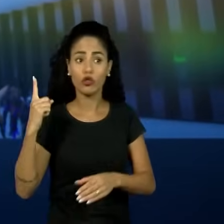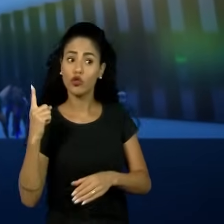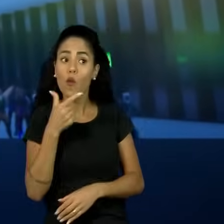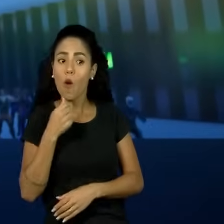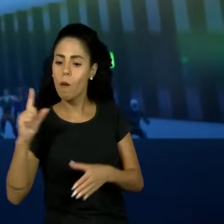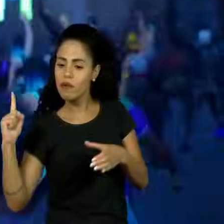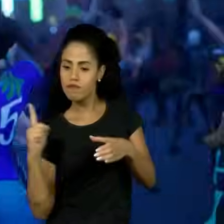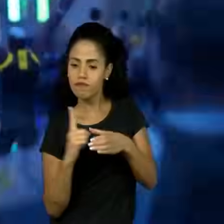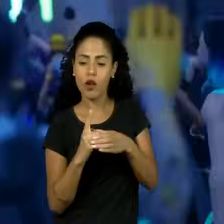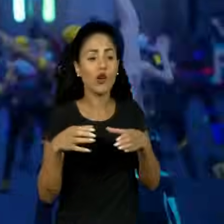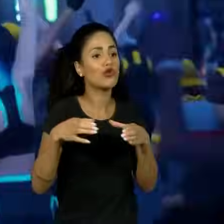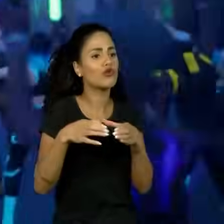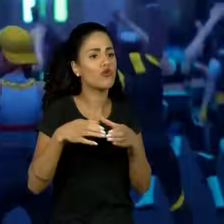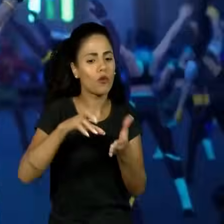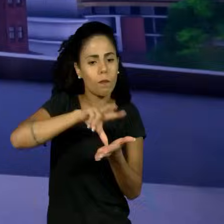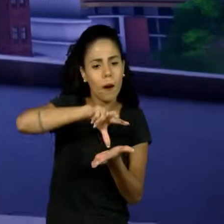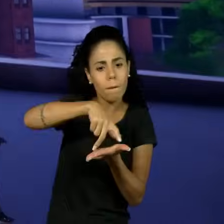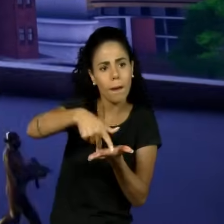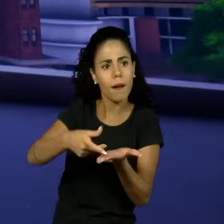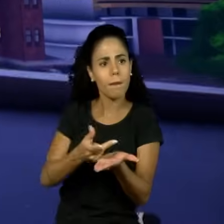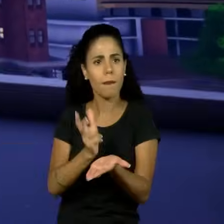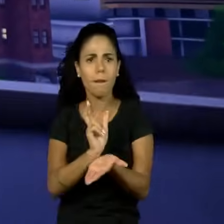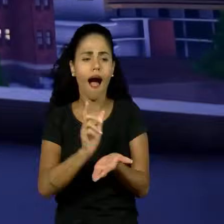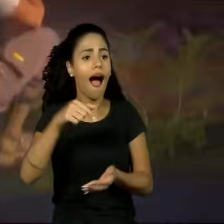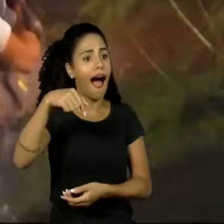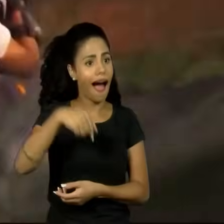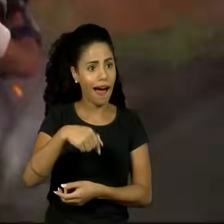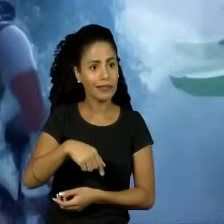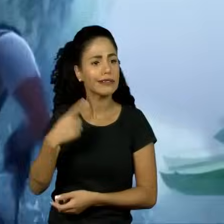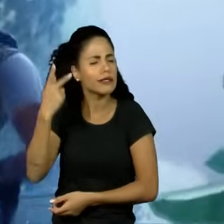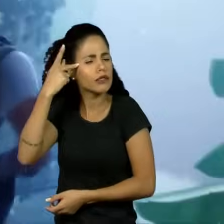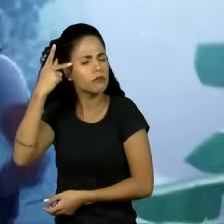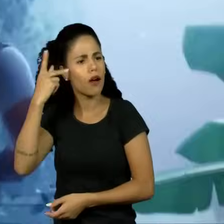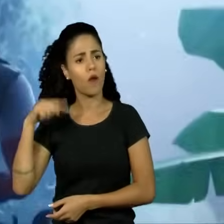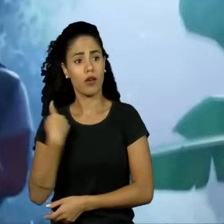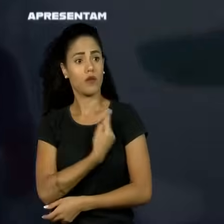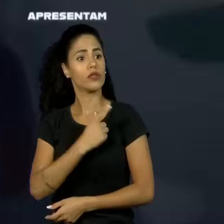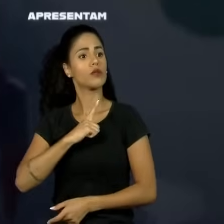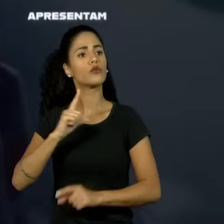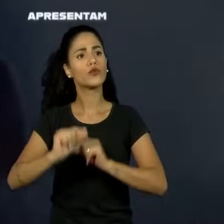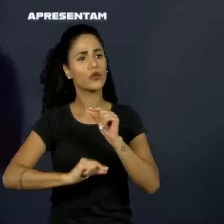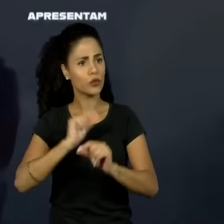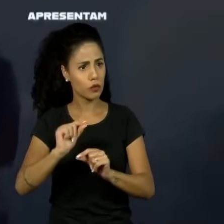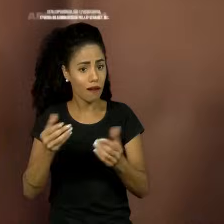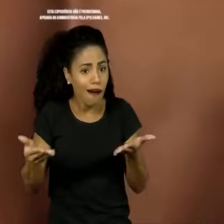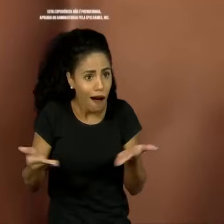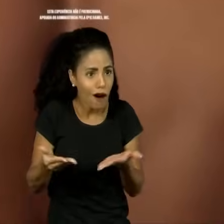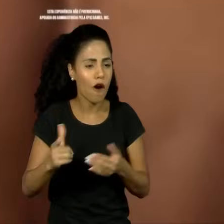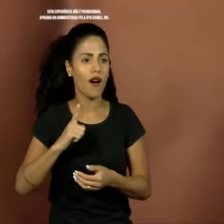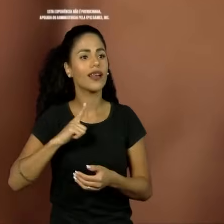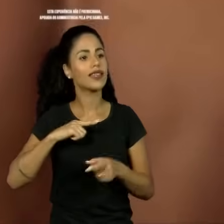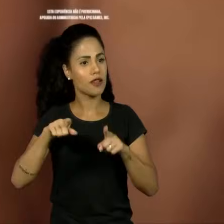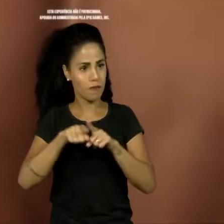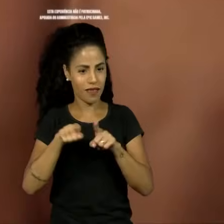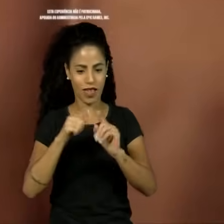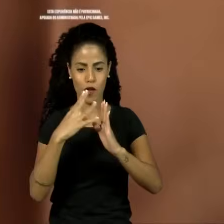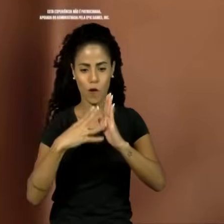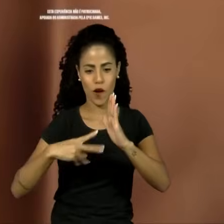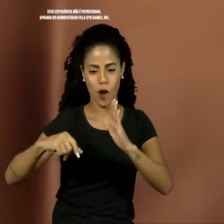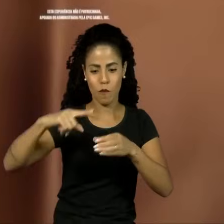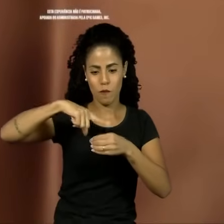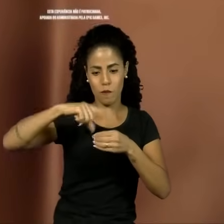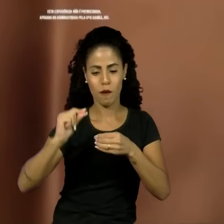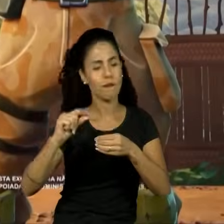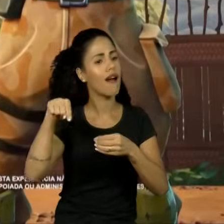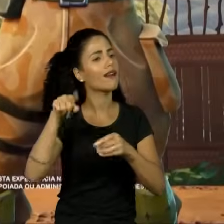hop aqui, né, de São Paulo, um cara do trap. E a gente tem, por exemplo, agora o Quilombo dos Palmares, que